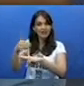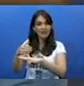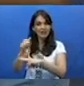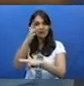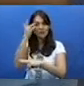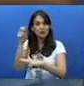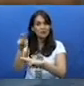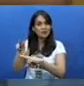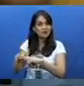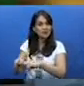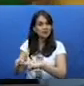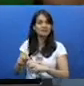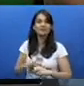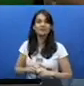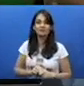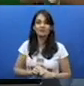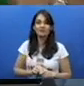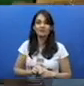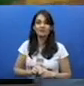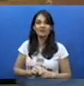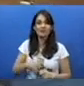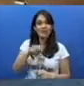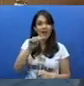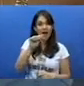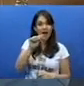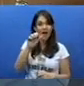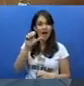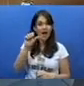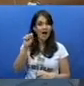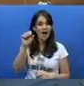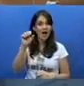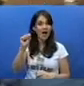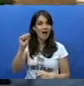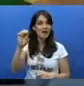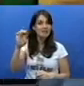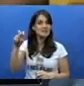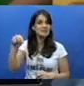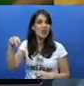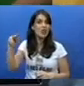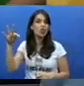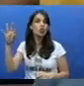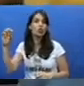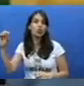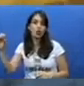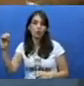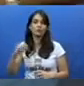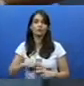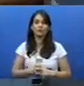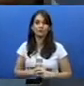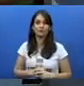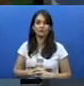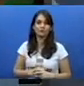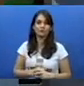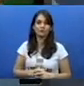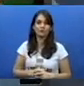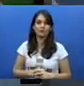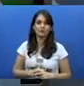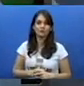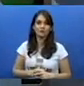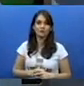escreve? Olha a diferença. Acento com 2 S's, não é? Acento